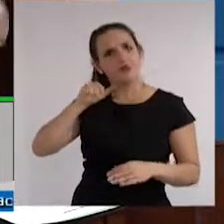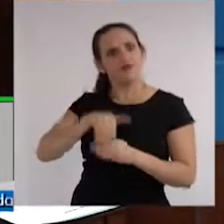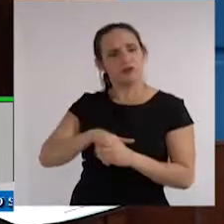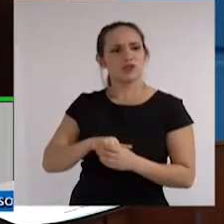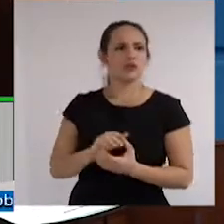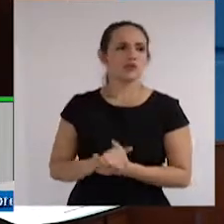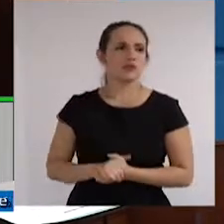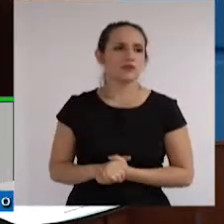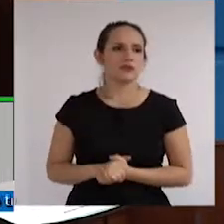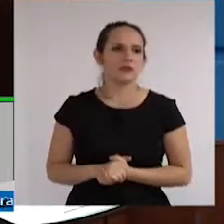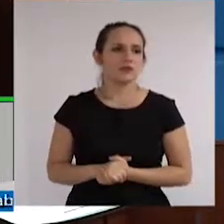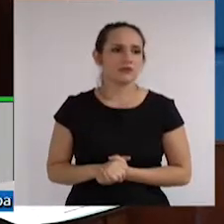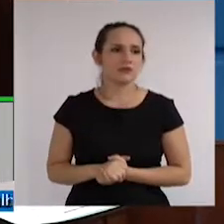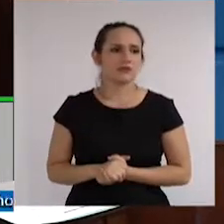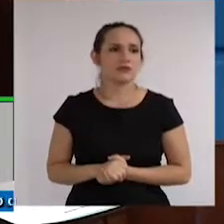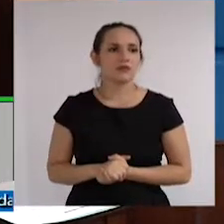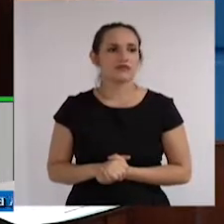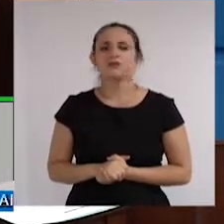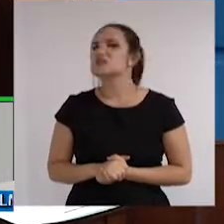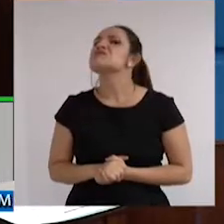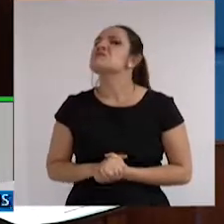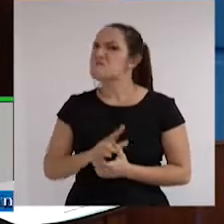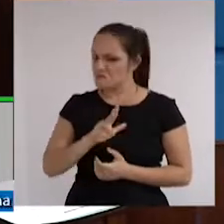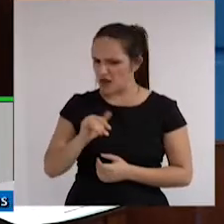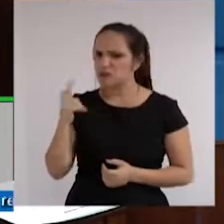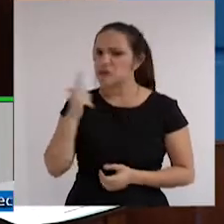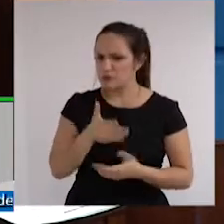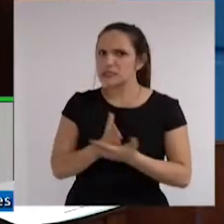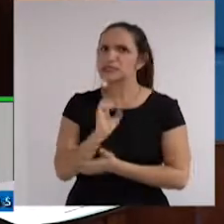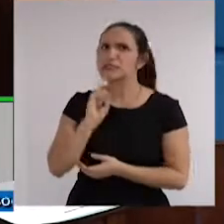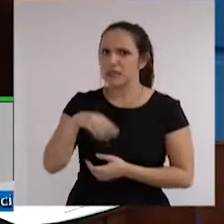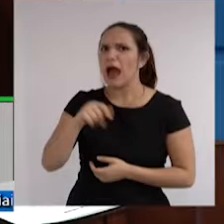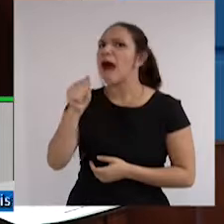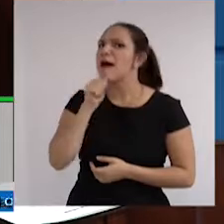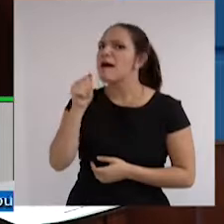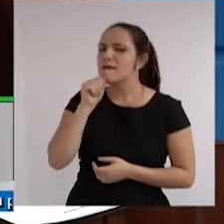vai se eleger mesmo que estiver na cadeia.